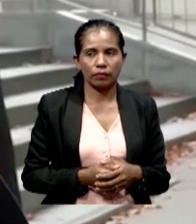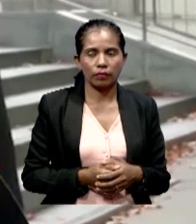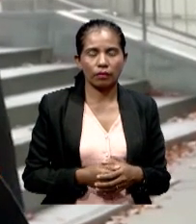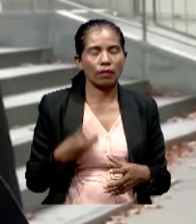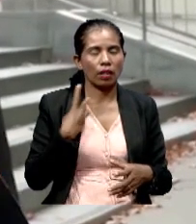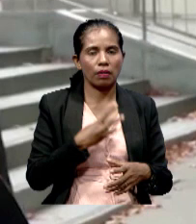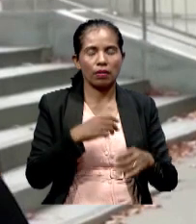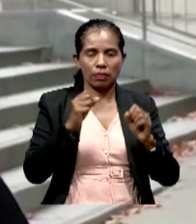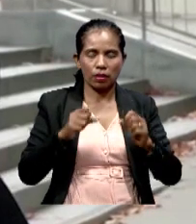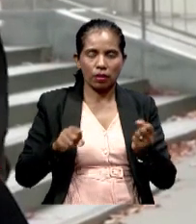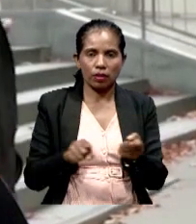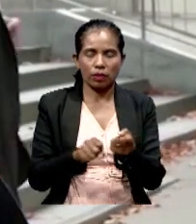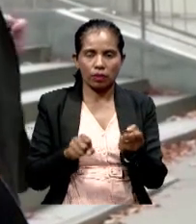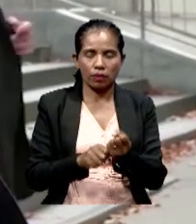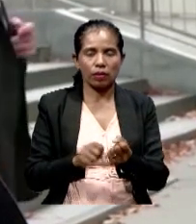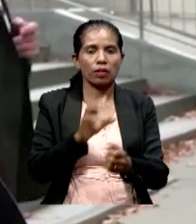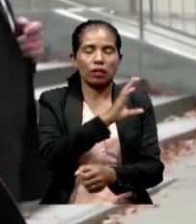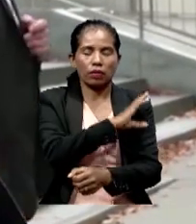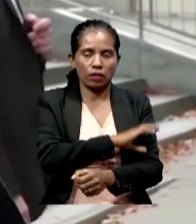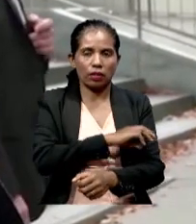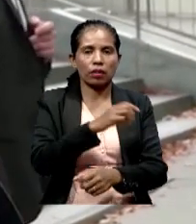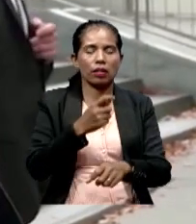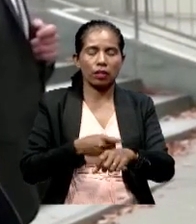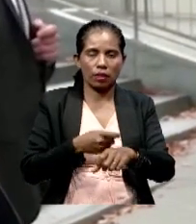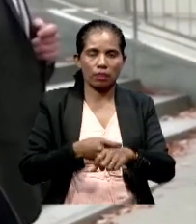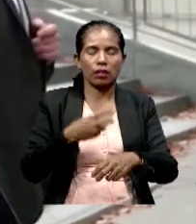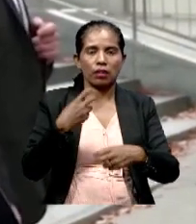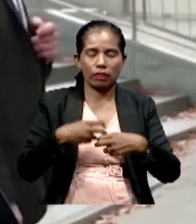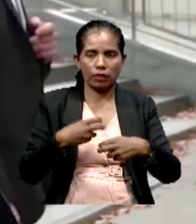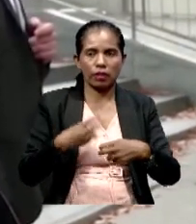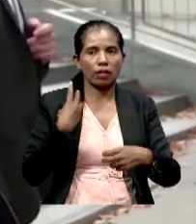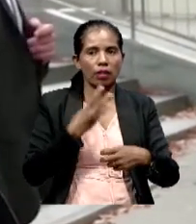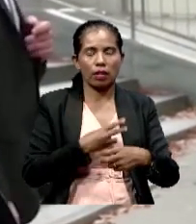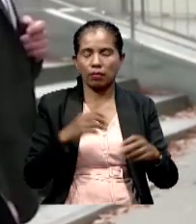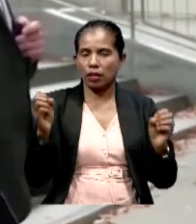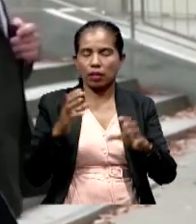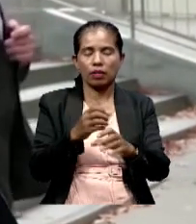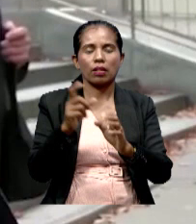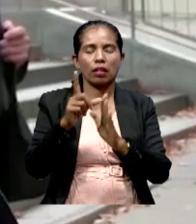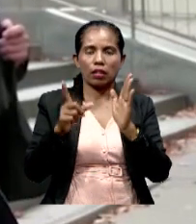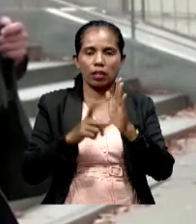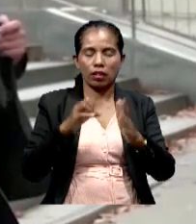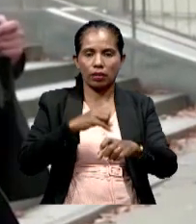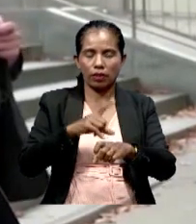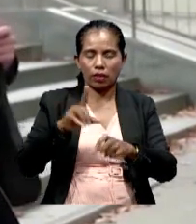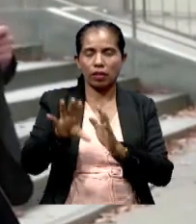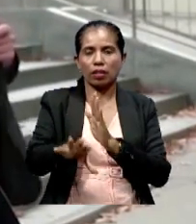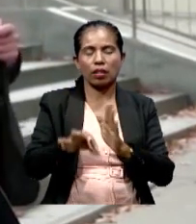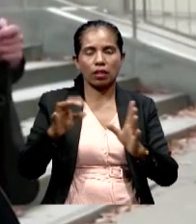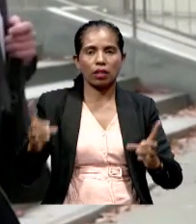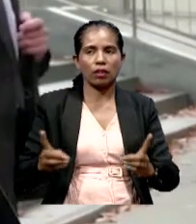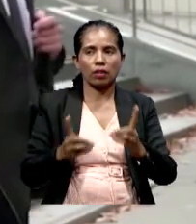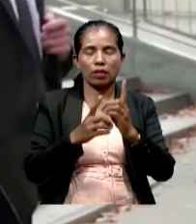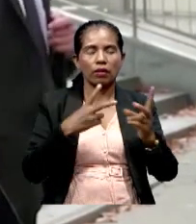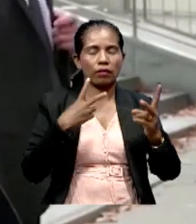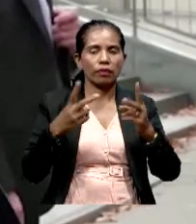Amimos bele contribui ba segurança global e a tempo difícil né. Amilasimo lei internacional lebe retan contra ba hira